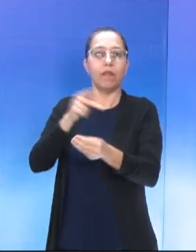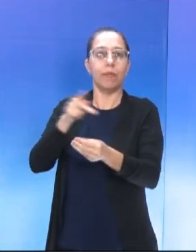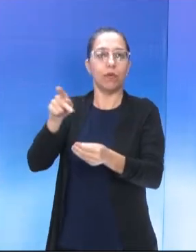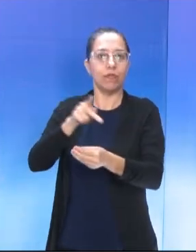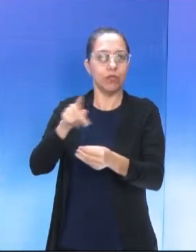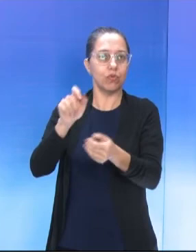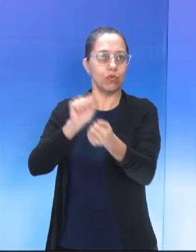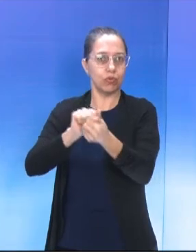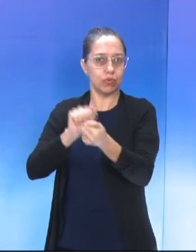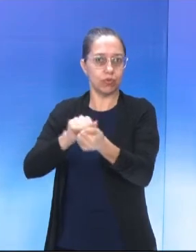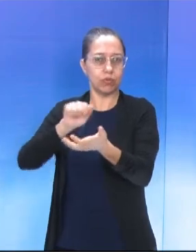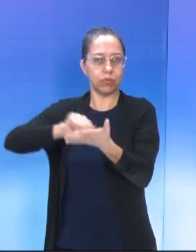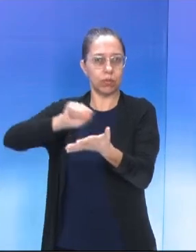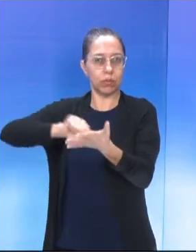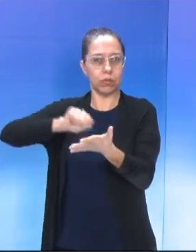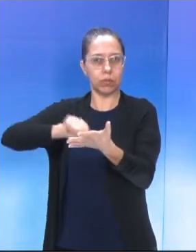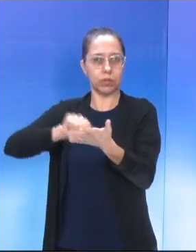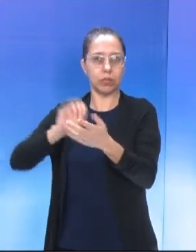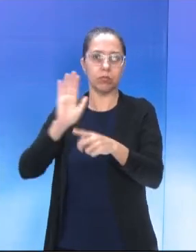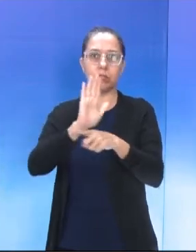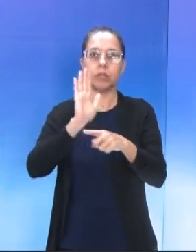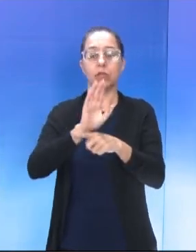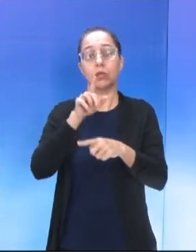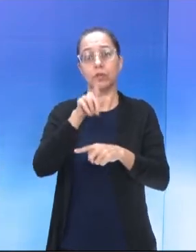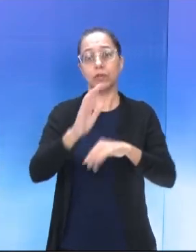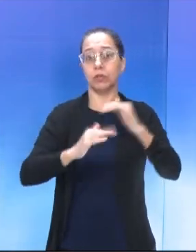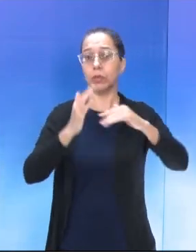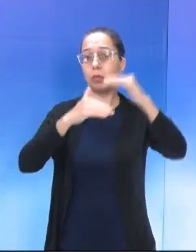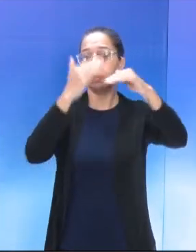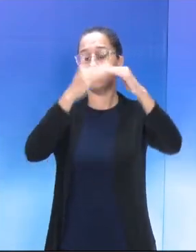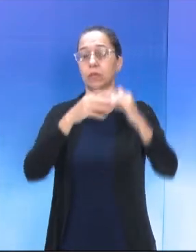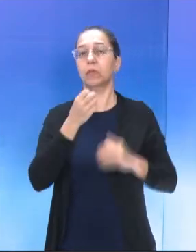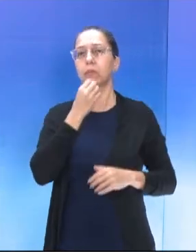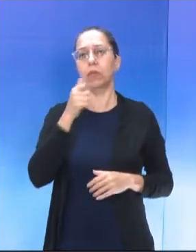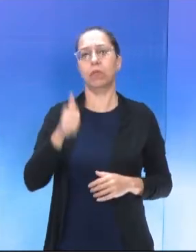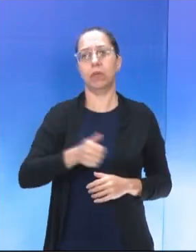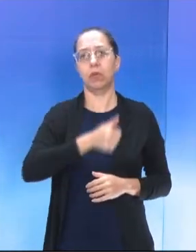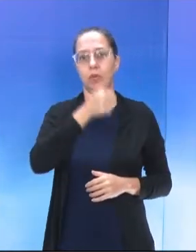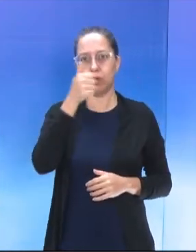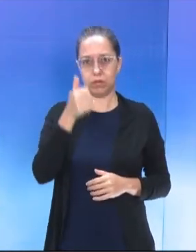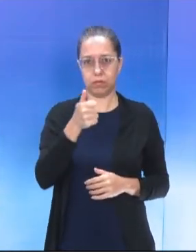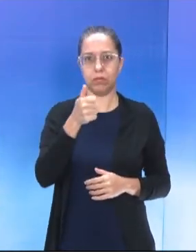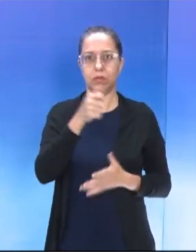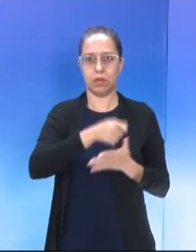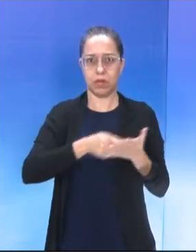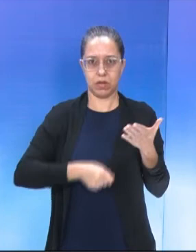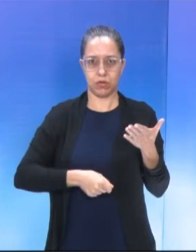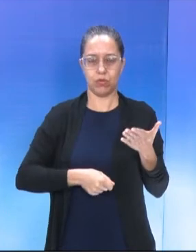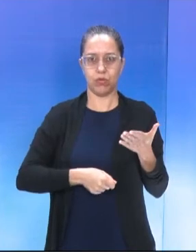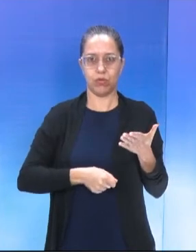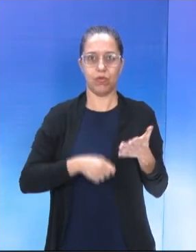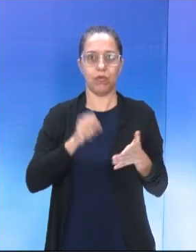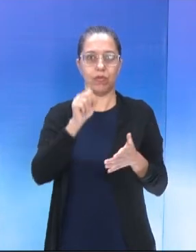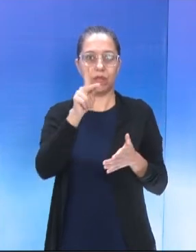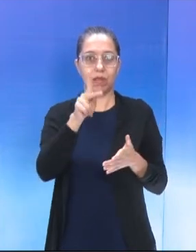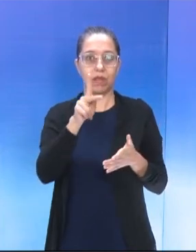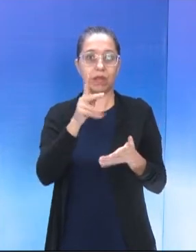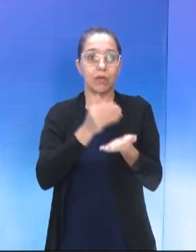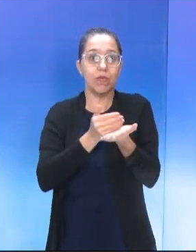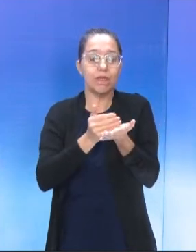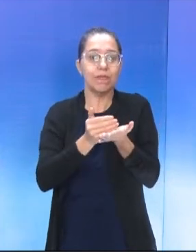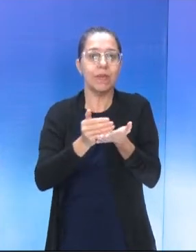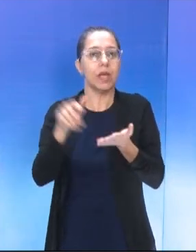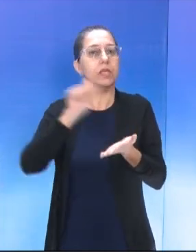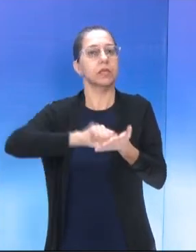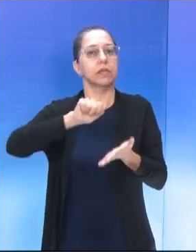está aí com você, para que ele vá corrigindo você, né? Vá melhorando o seu texto e comece a fazer